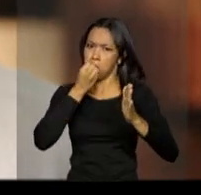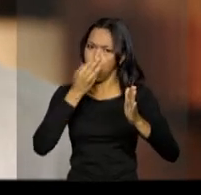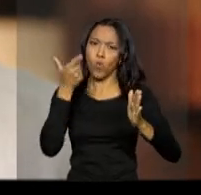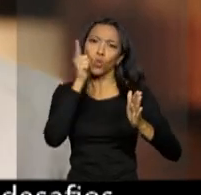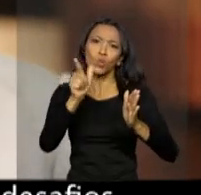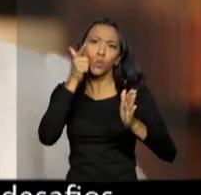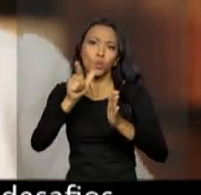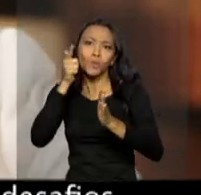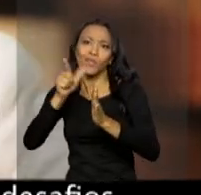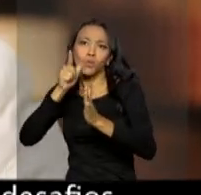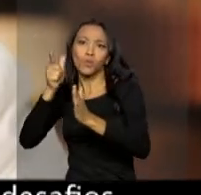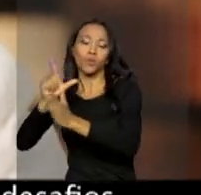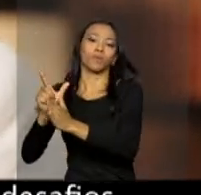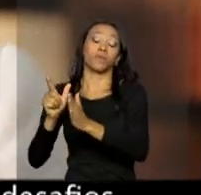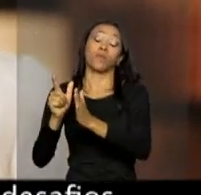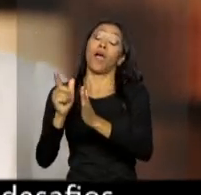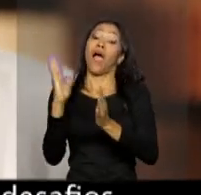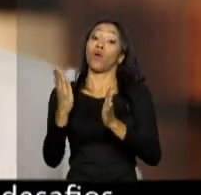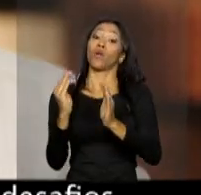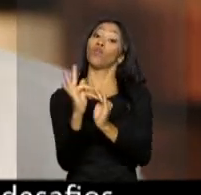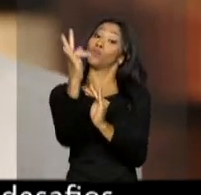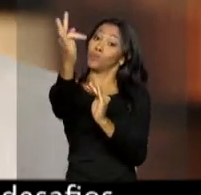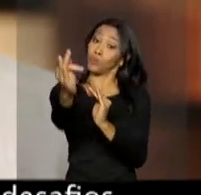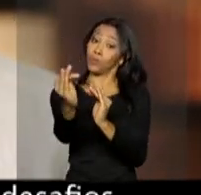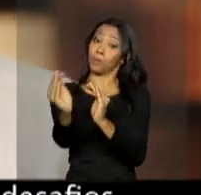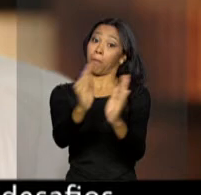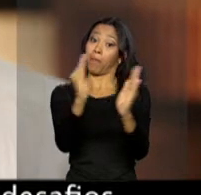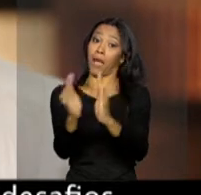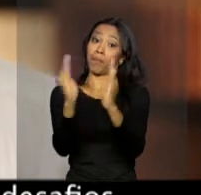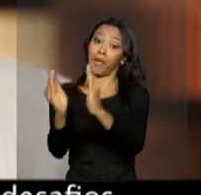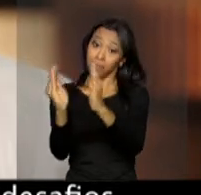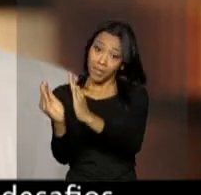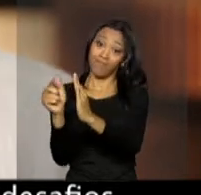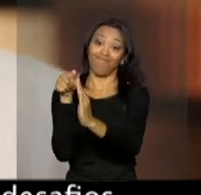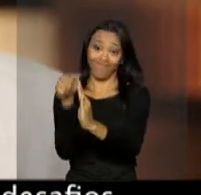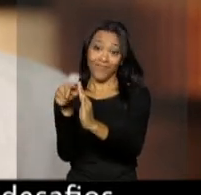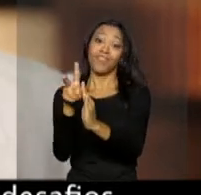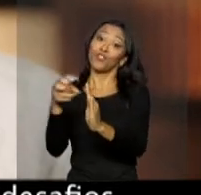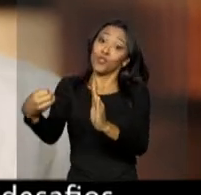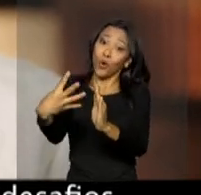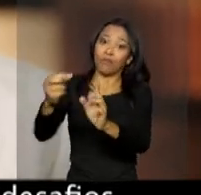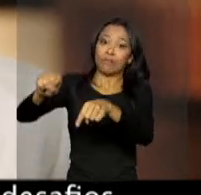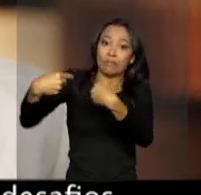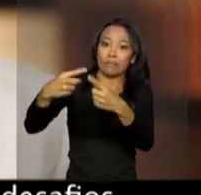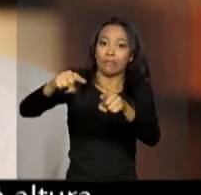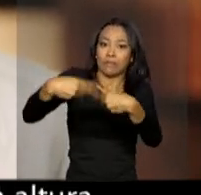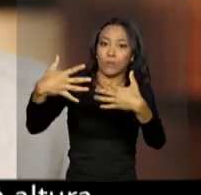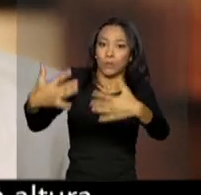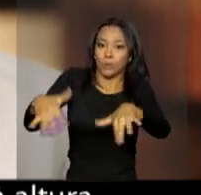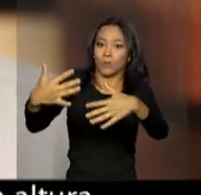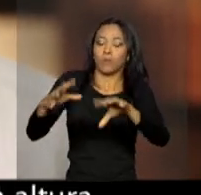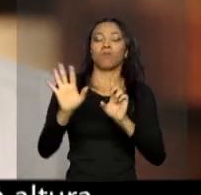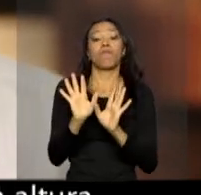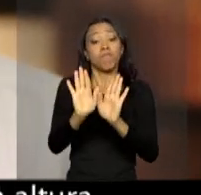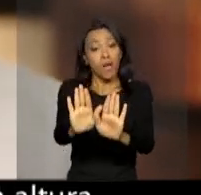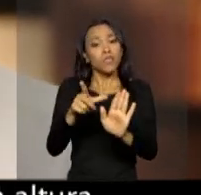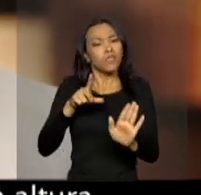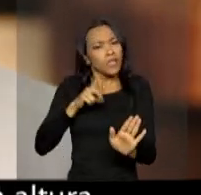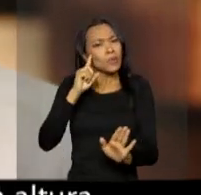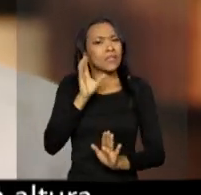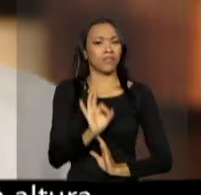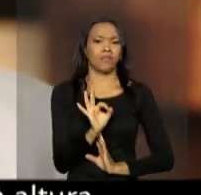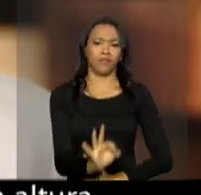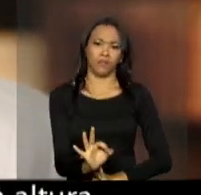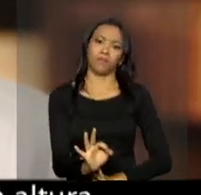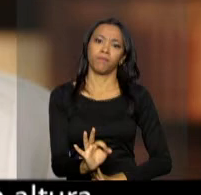vitórias. As etapas futuras vão trazer, sem dúvida, novos desafios. Mas eu tenho